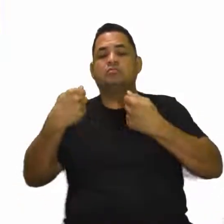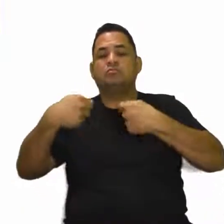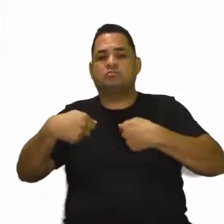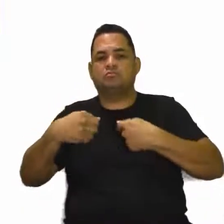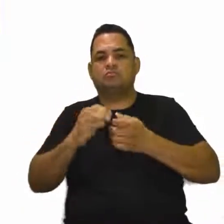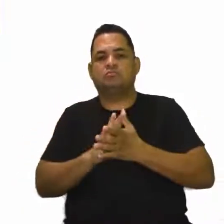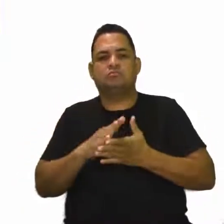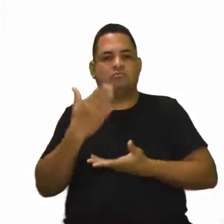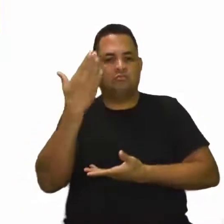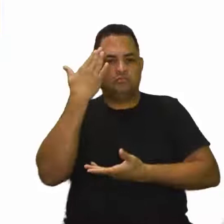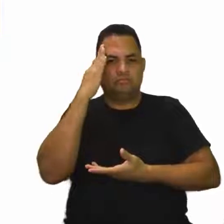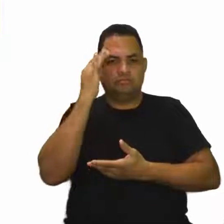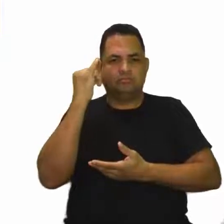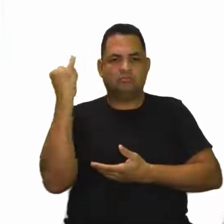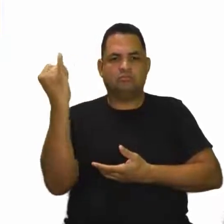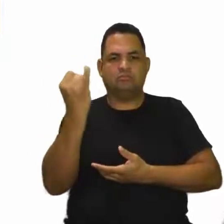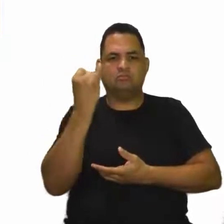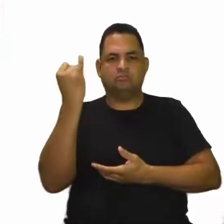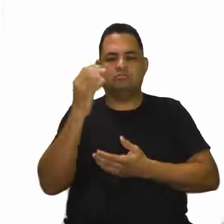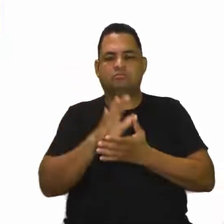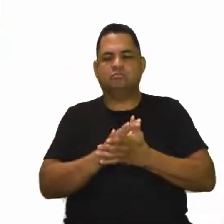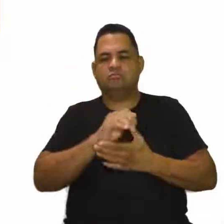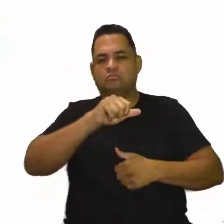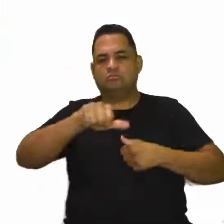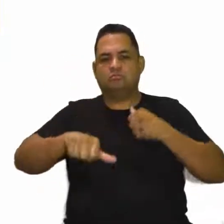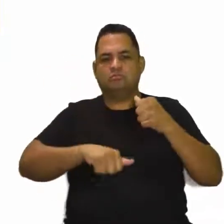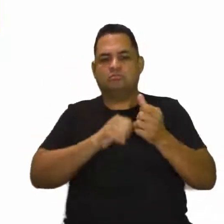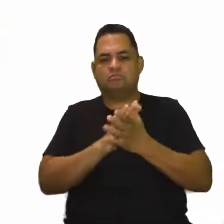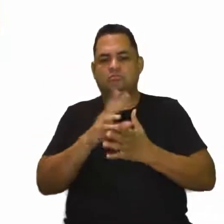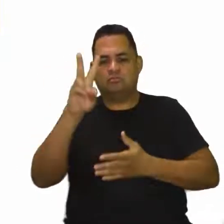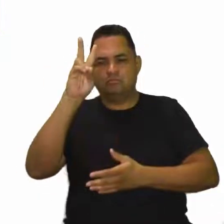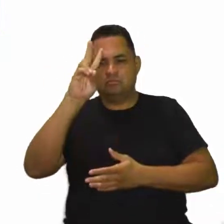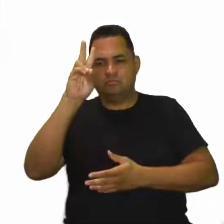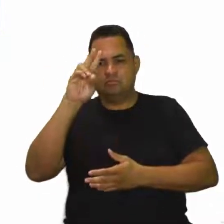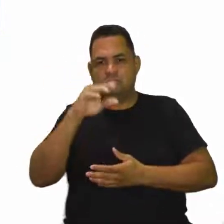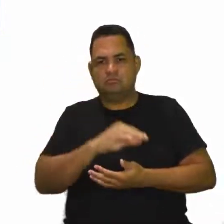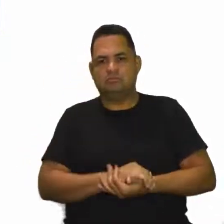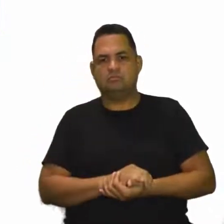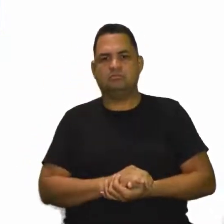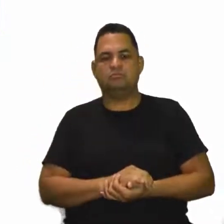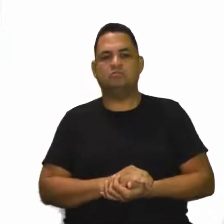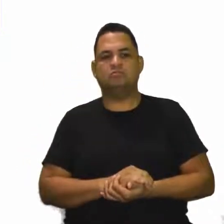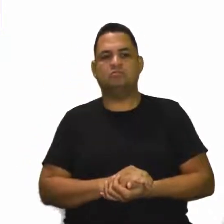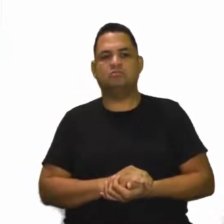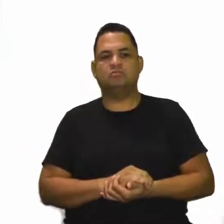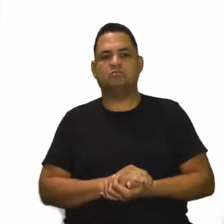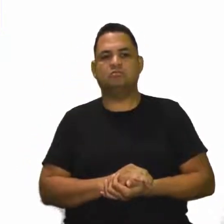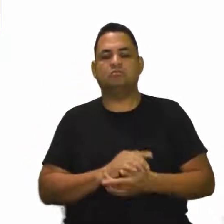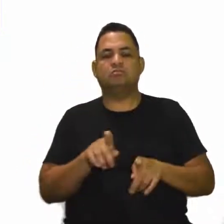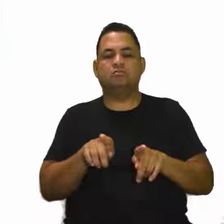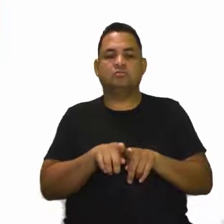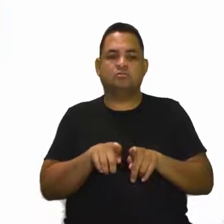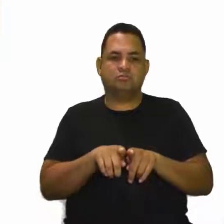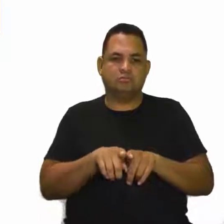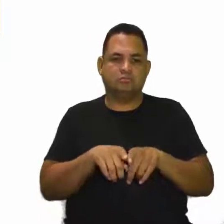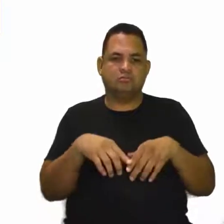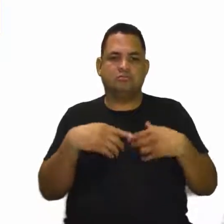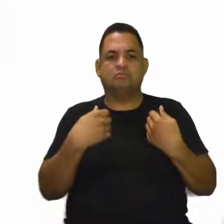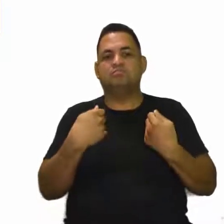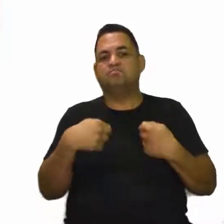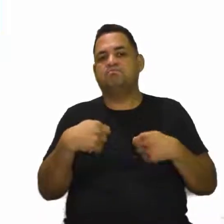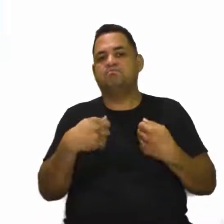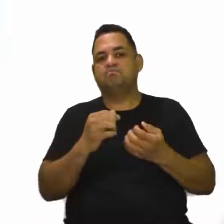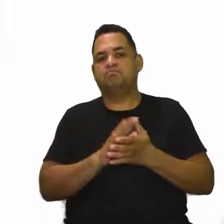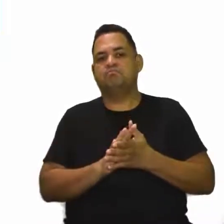poder, compreendendo a sua importância nas transformações históricas. Além disso, aluno, tu terás